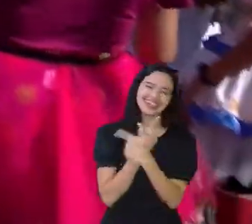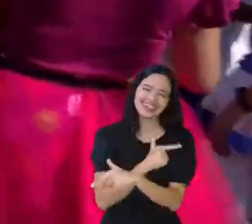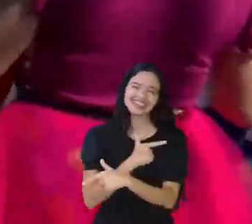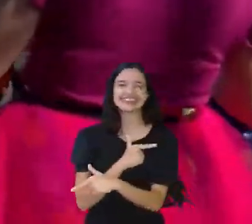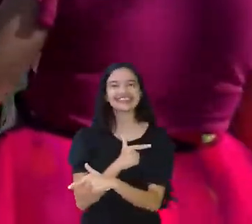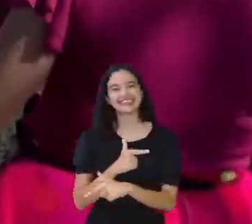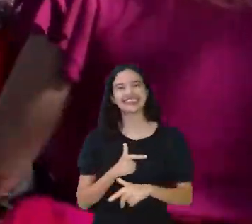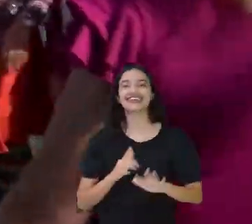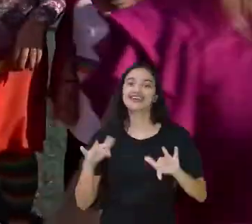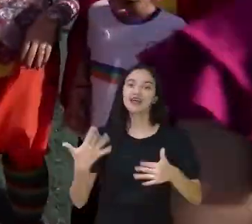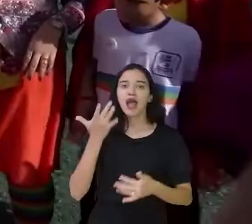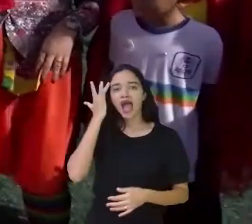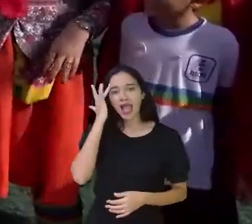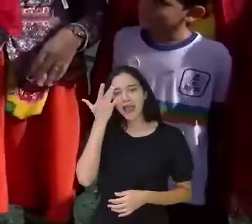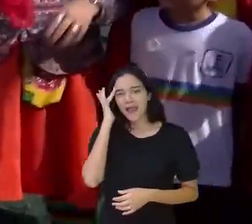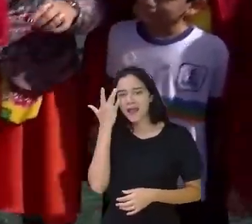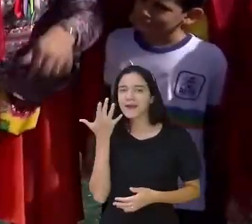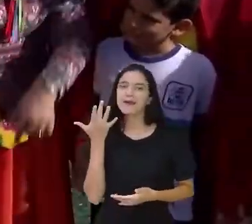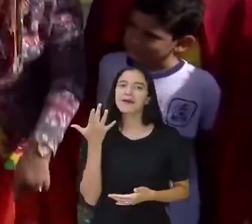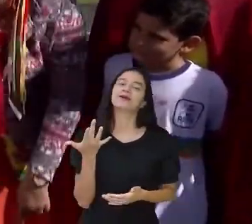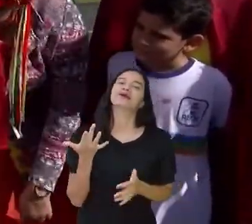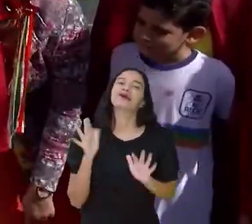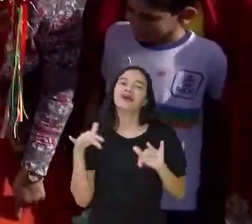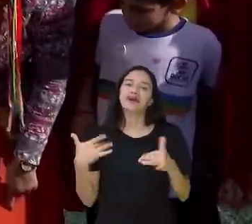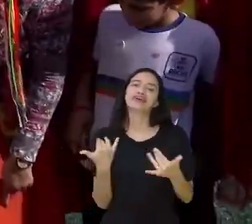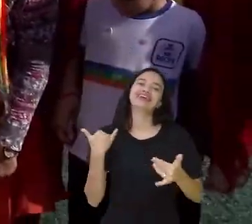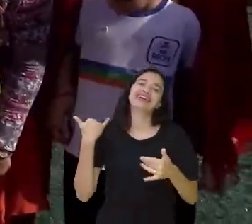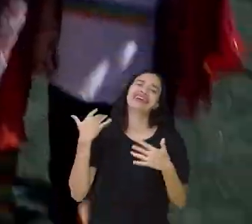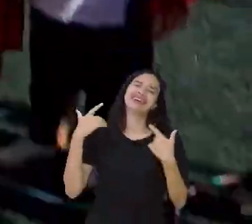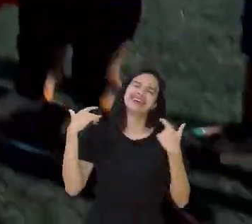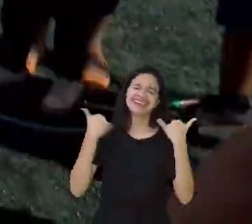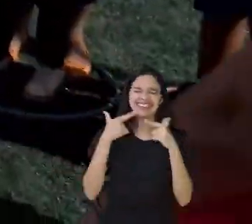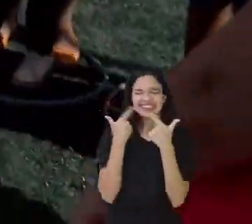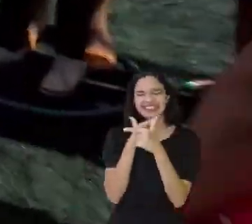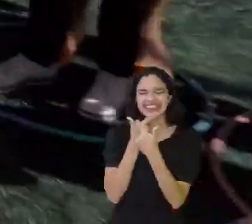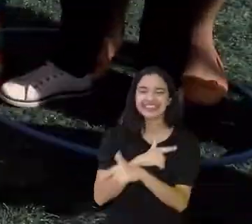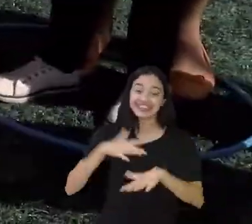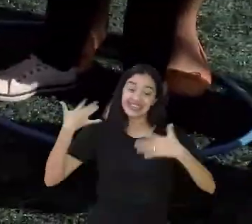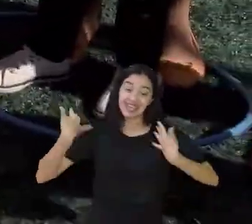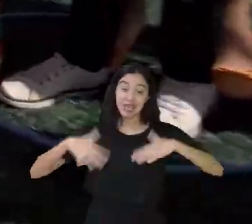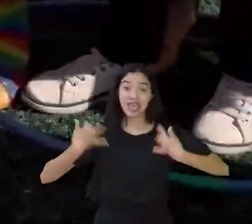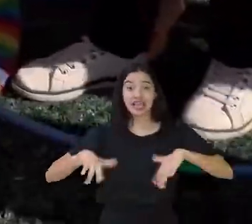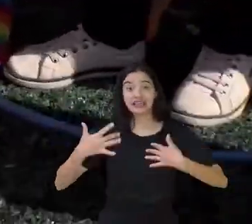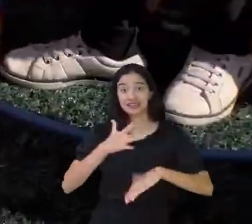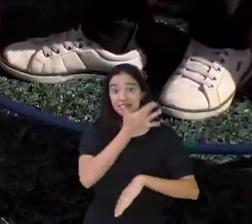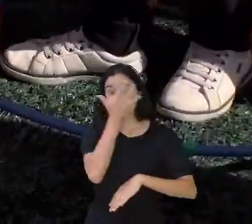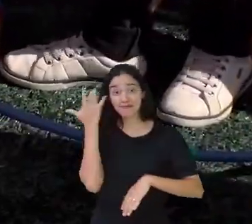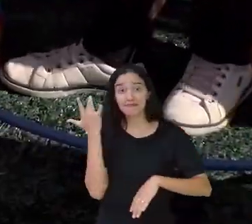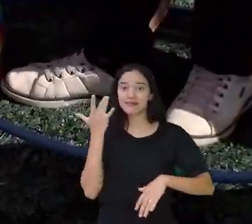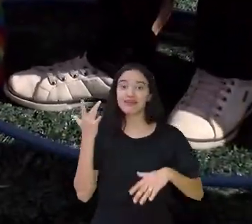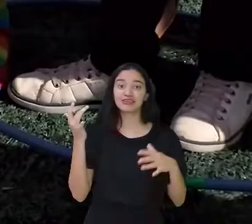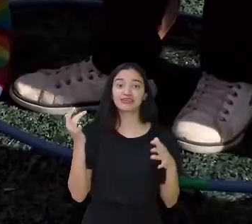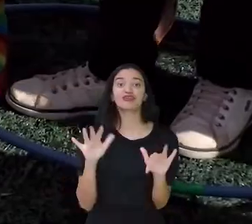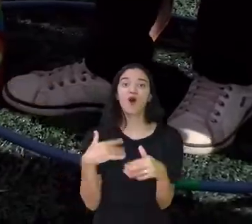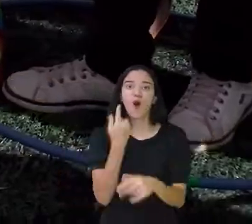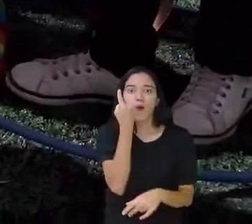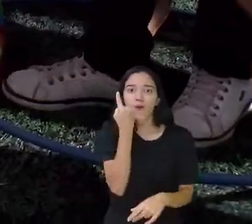zague. Eu acho que sobrou dois bambolês. Eita, teve gente que ficou, muita gente no